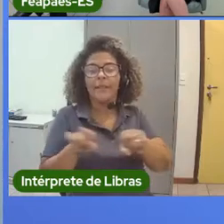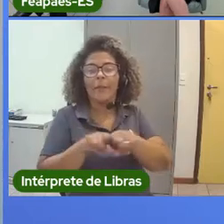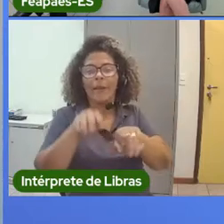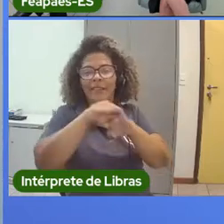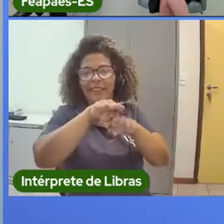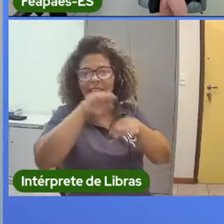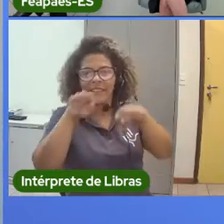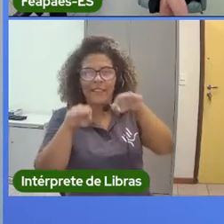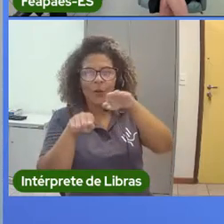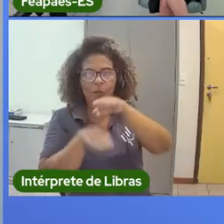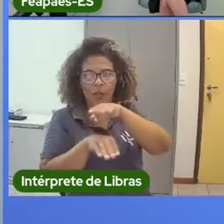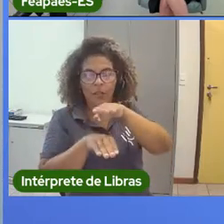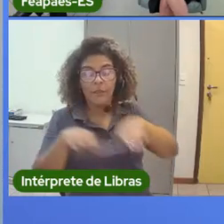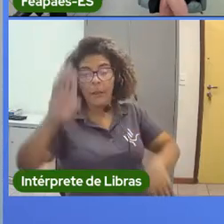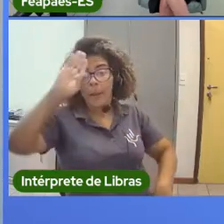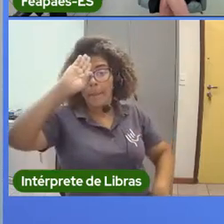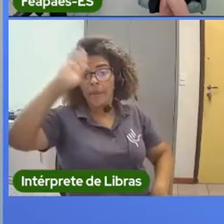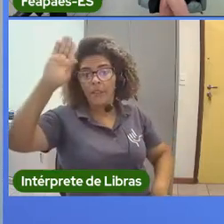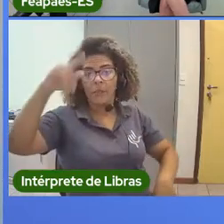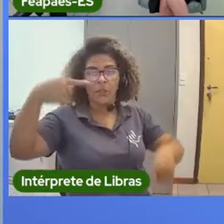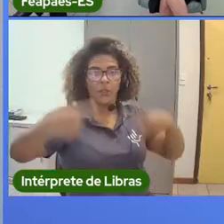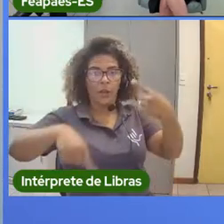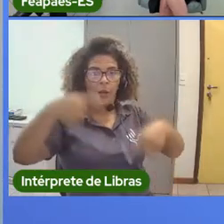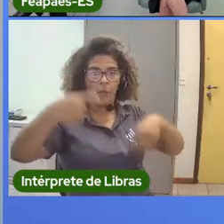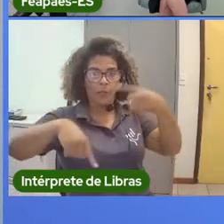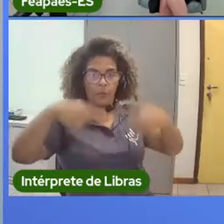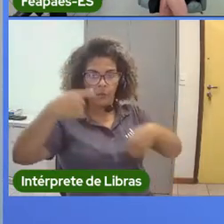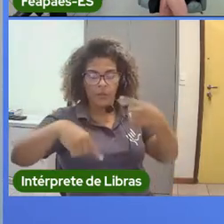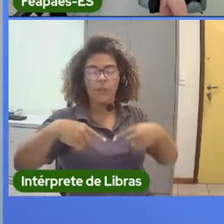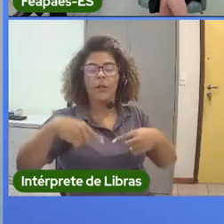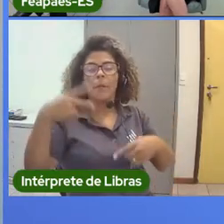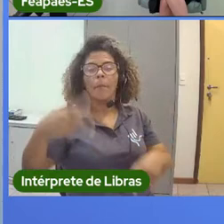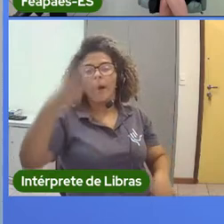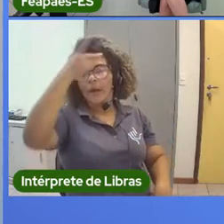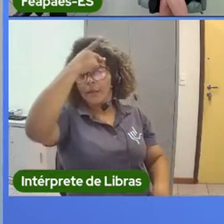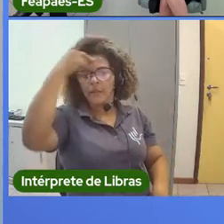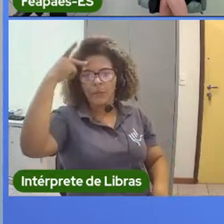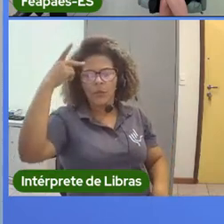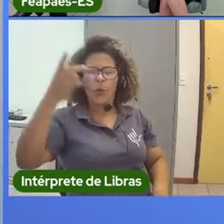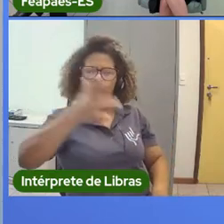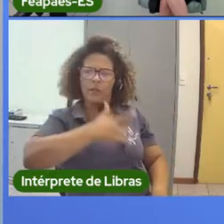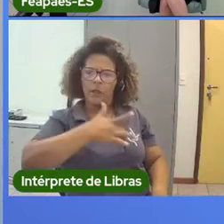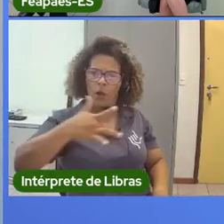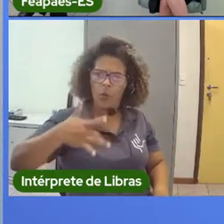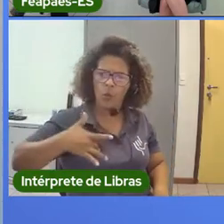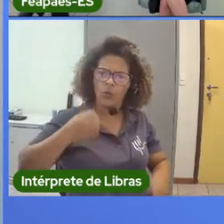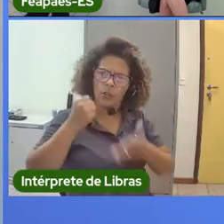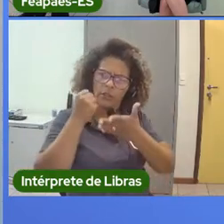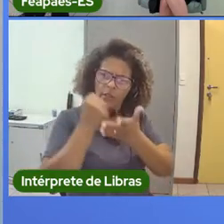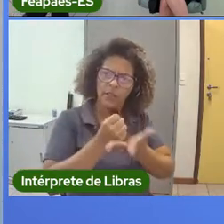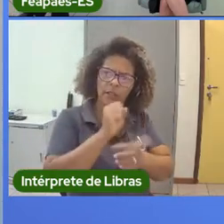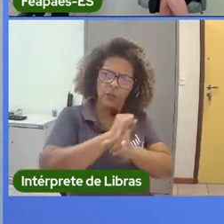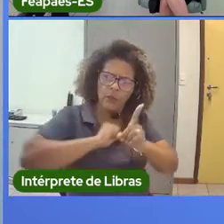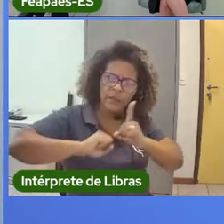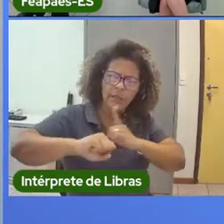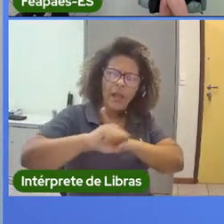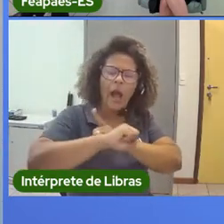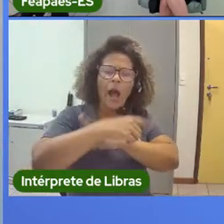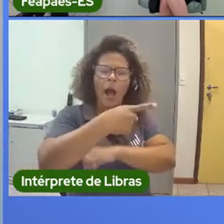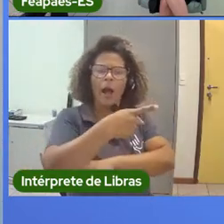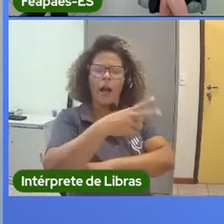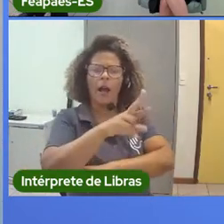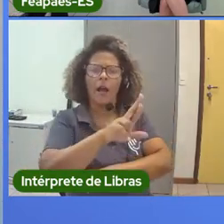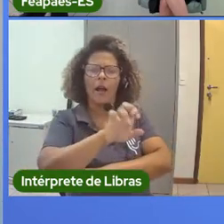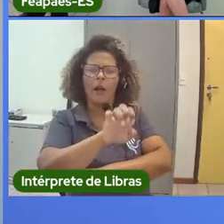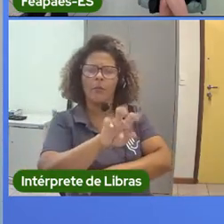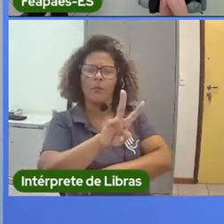né, as políticas públicas de modo geral para as pessoas com deficiência, saúde, assistência social e previdência, eu